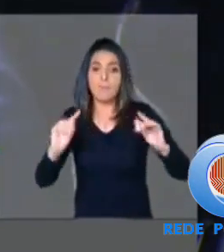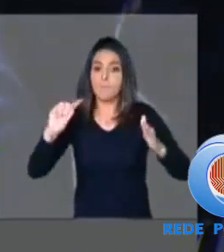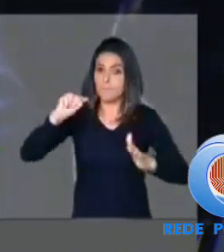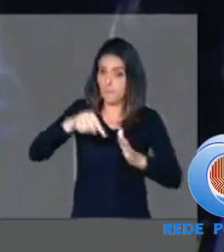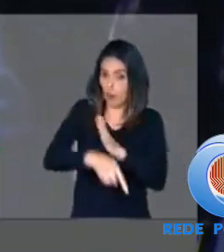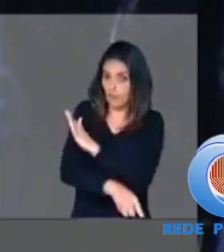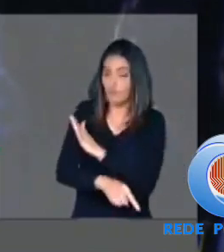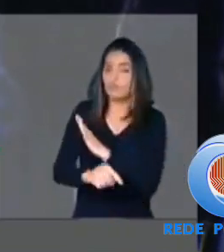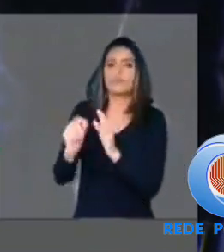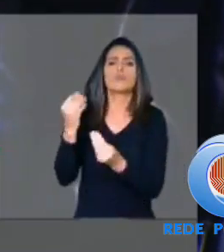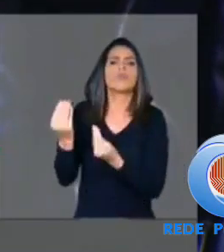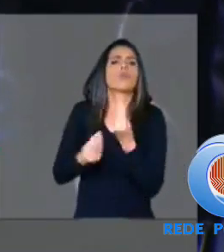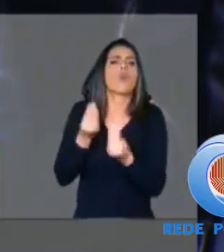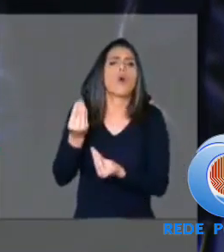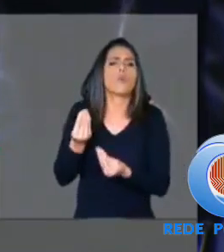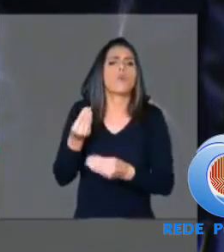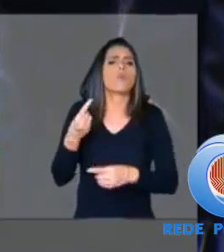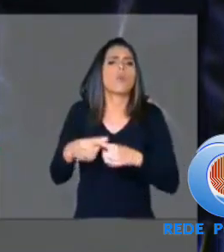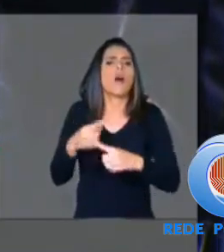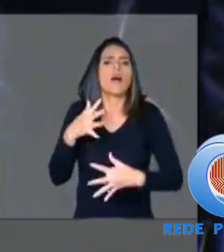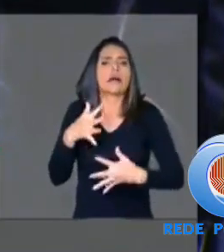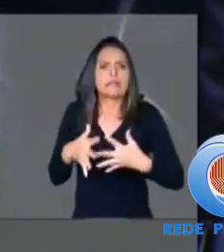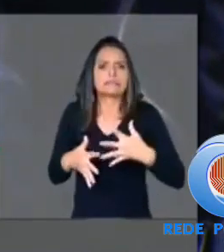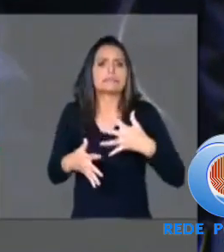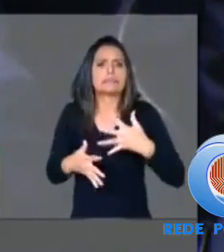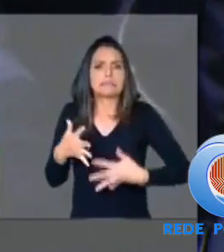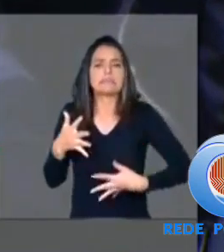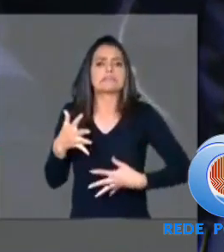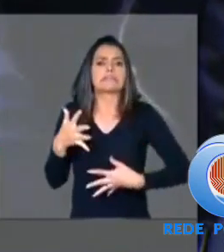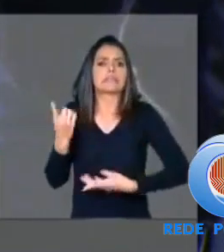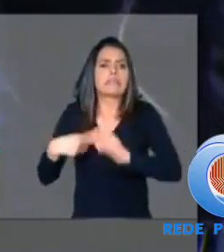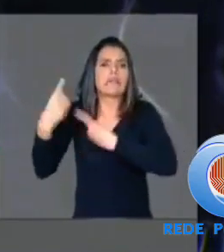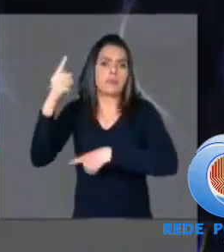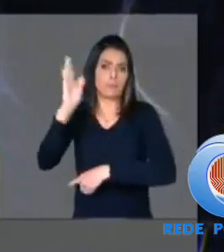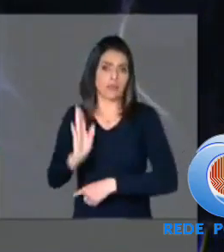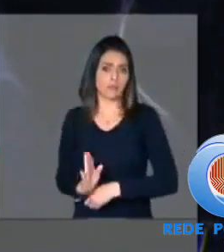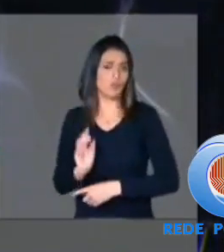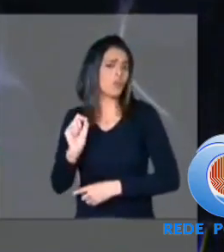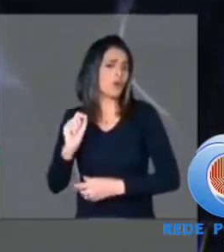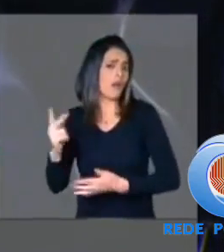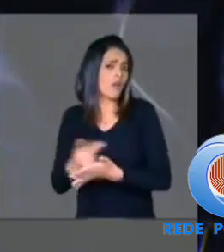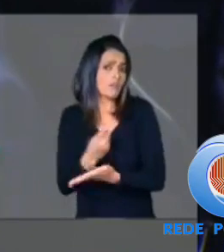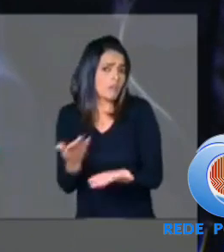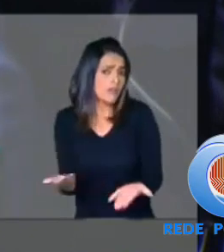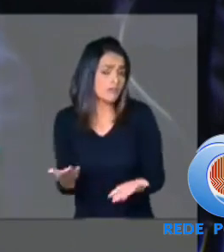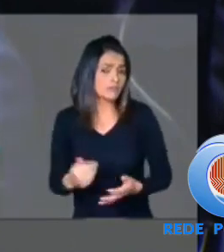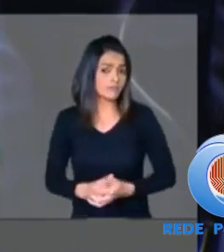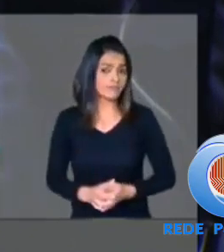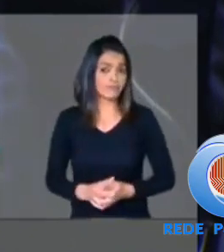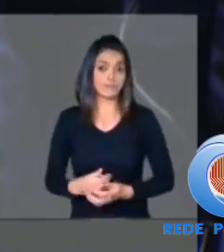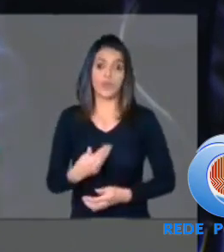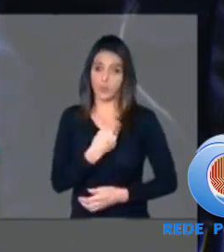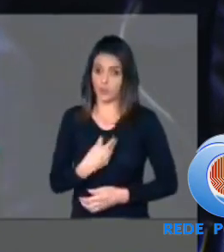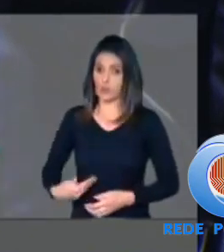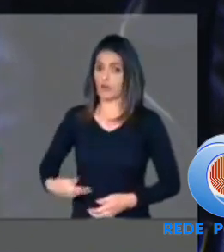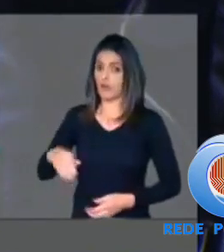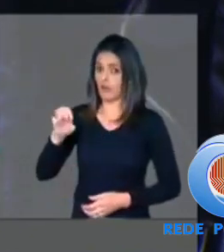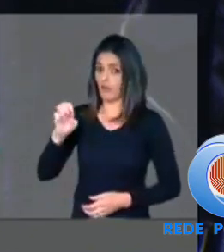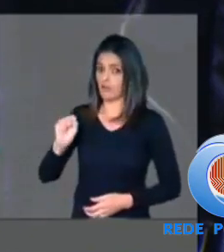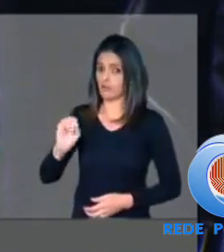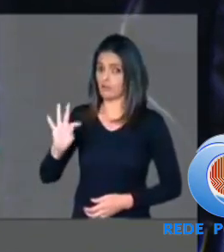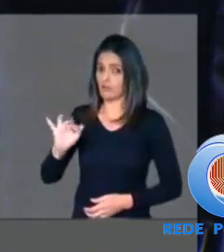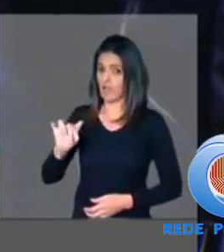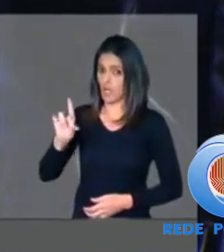elevado, sobre as causas que atravancam o crescimento no Brasil. Seguramente, o Estado brasileiro, ele é